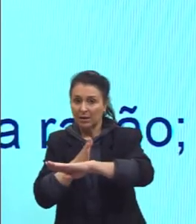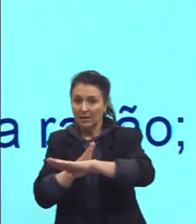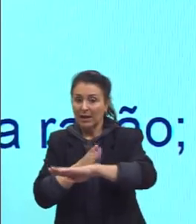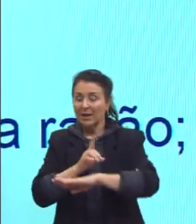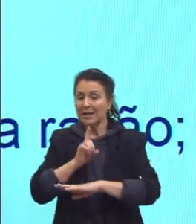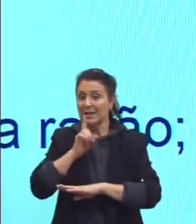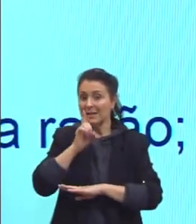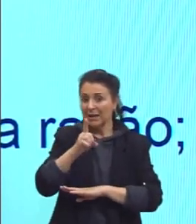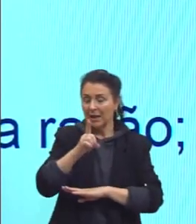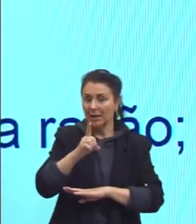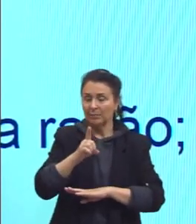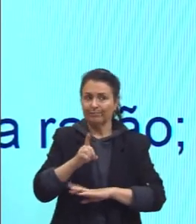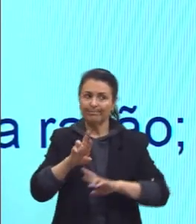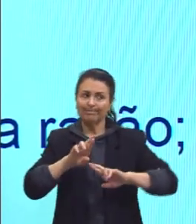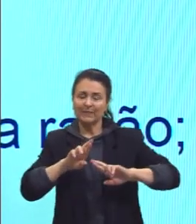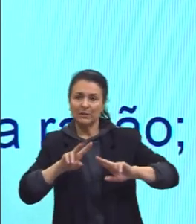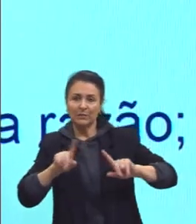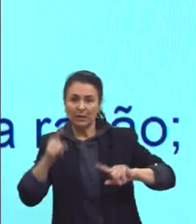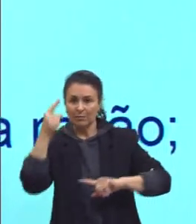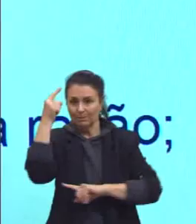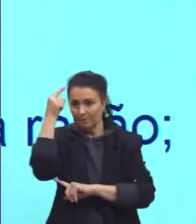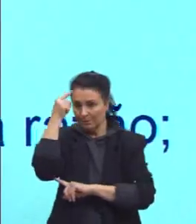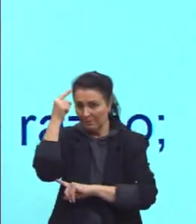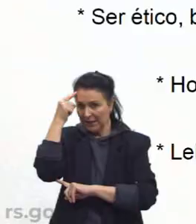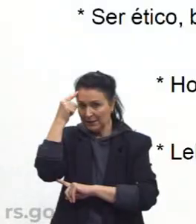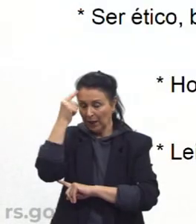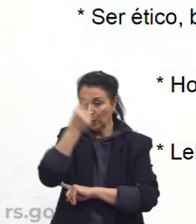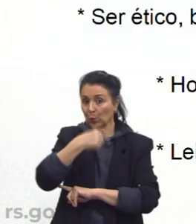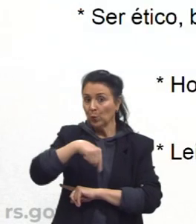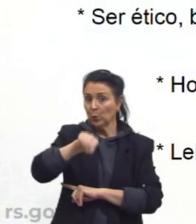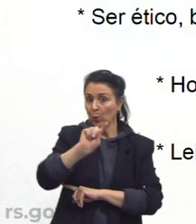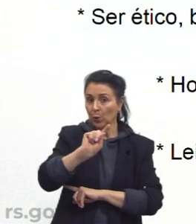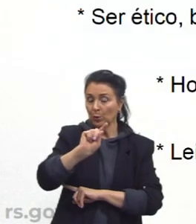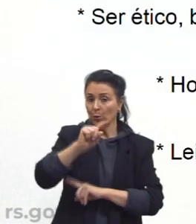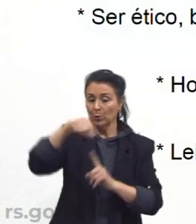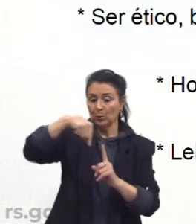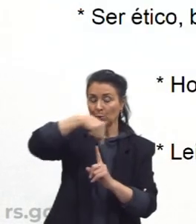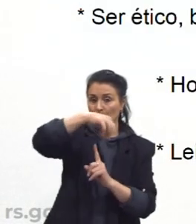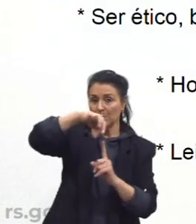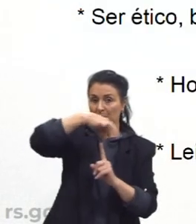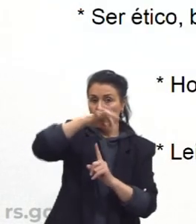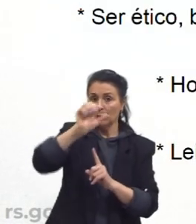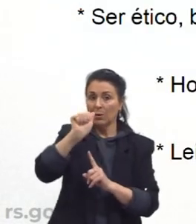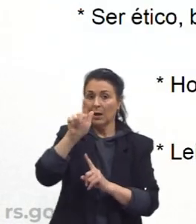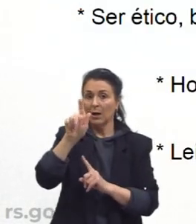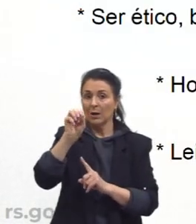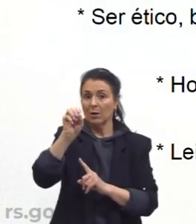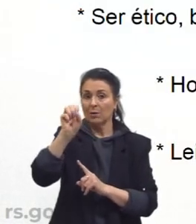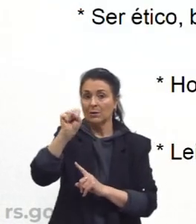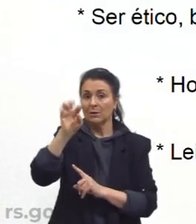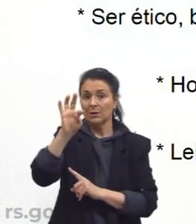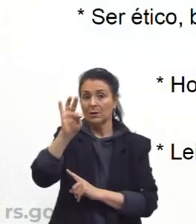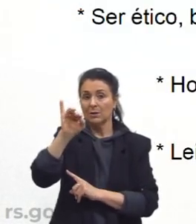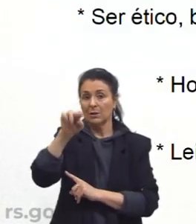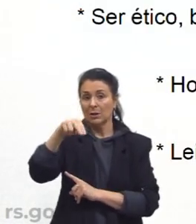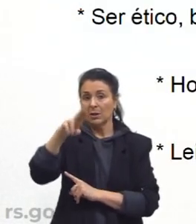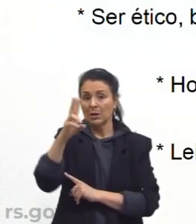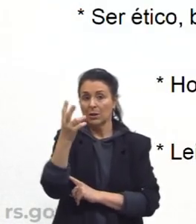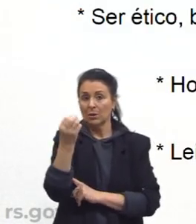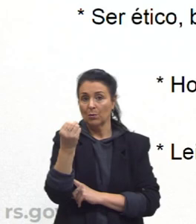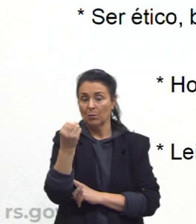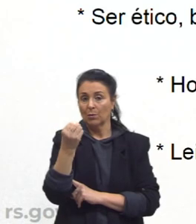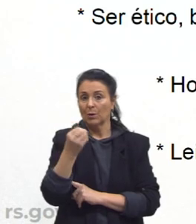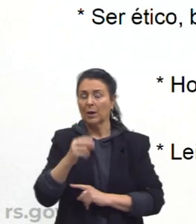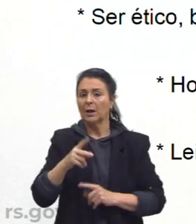Tomás de Aquino Diferentemente do Santo Agostinho ele vai trazer as verdades através